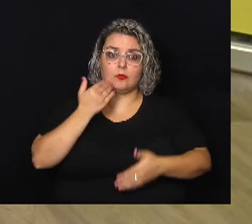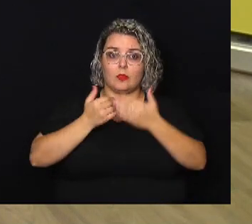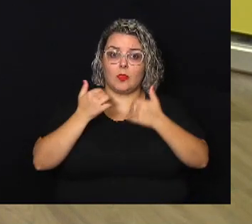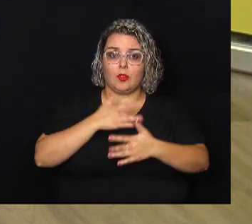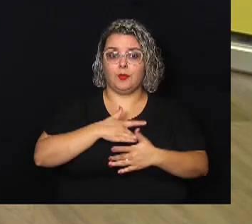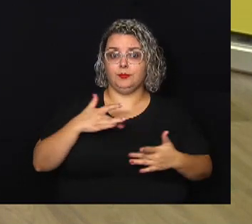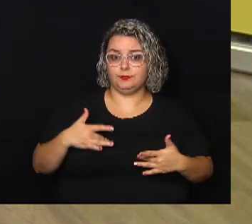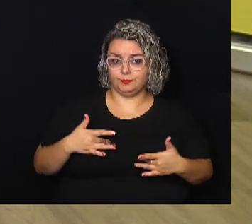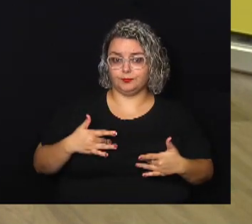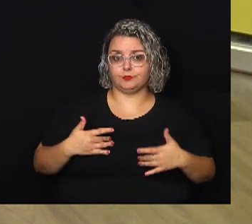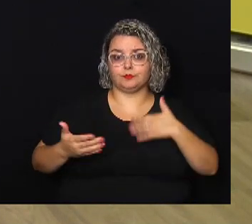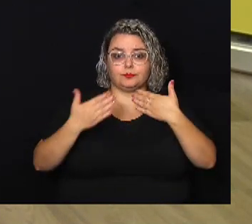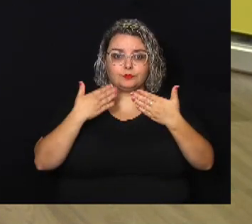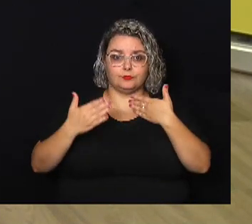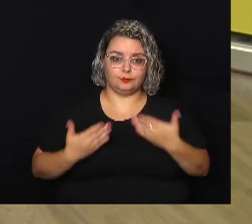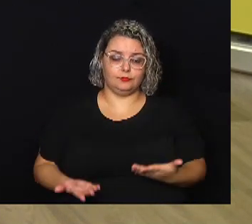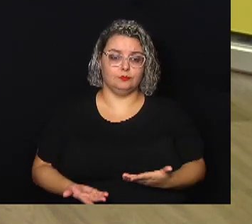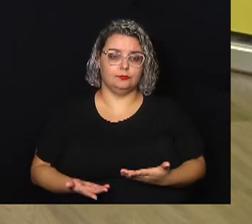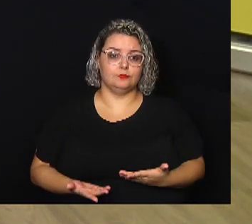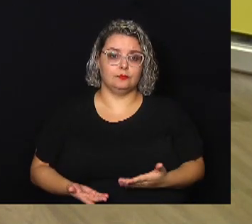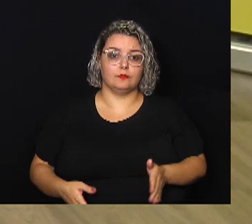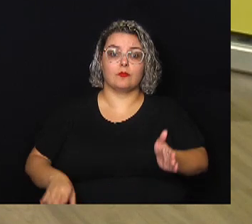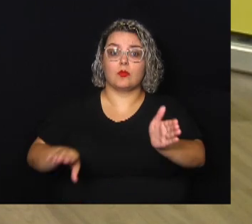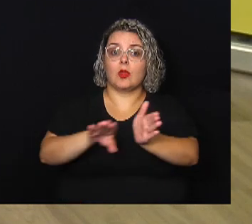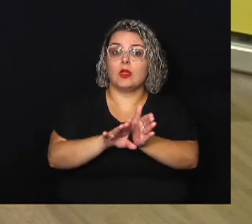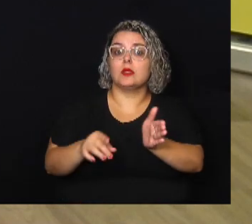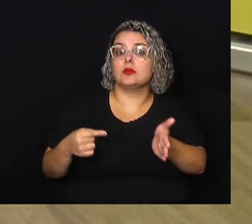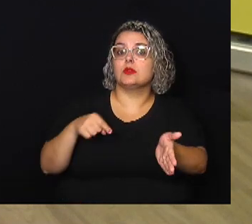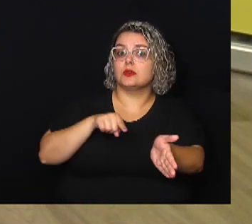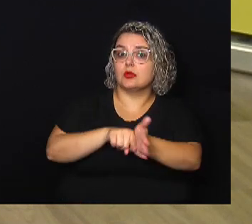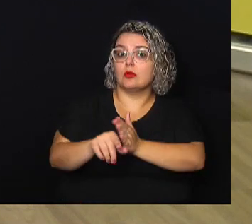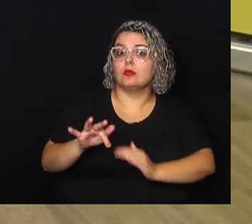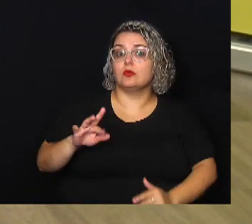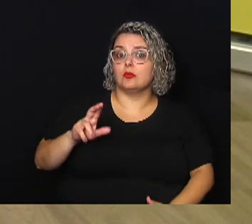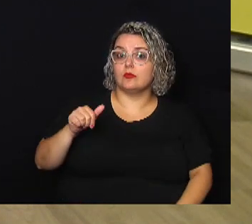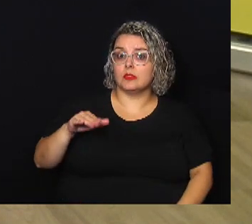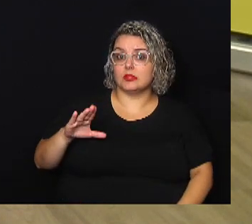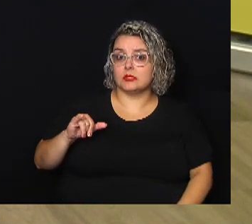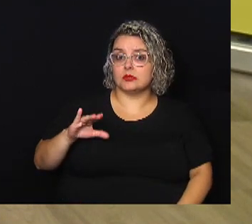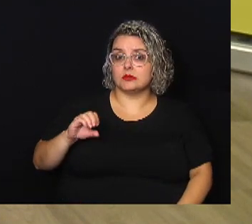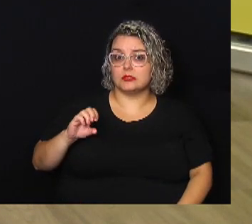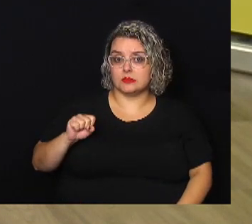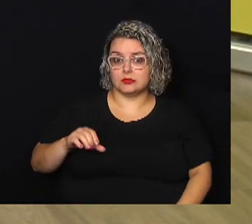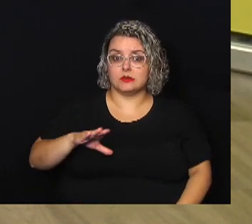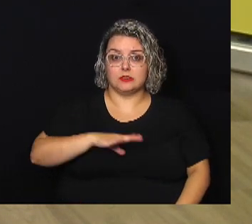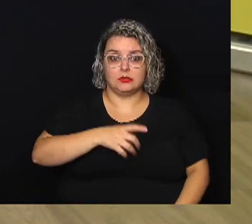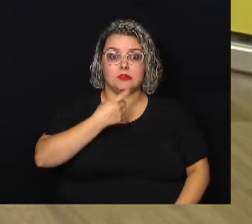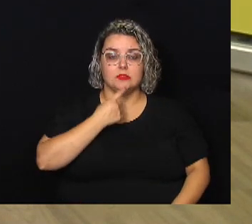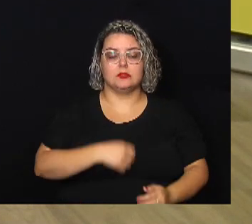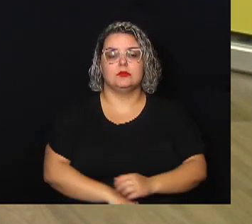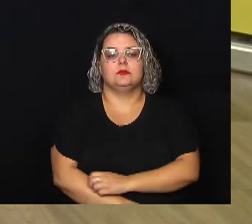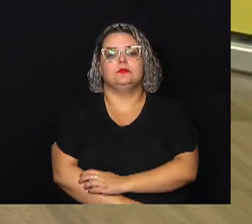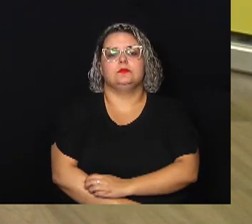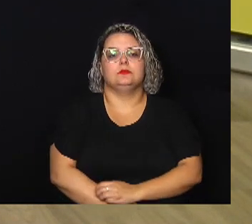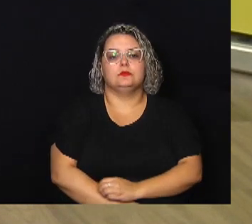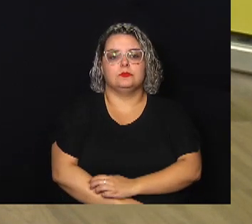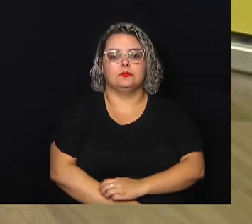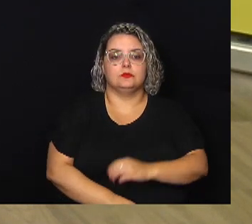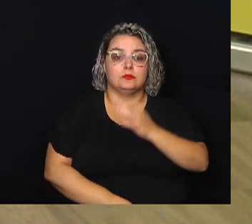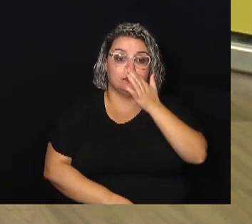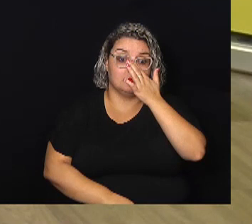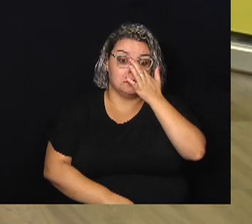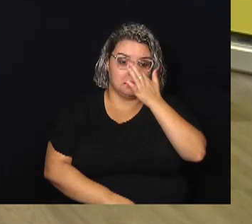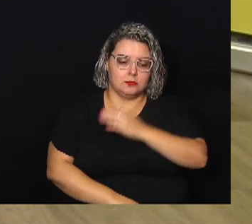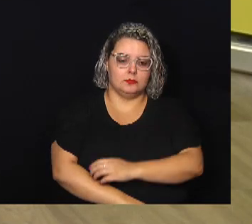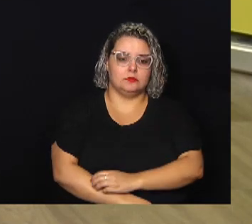né, durante a nossa conversa. Aí chegou uma pergunta aqui do Francisco, da cidade de Campinas. Ele faz a seguinte pergunta. Tem